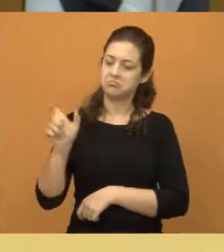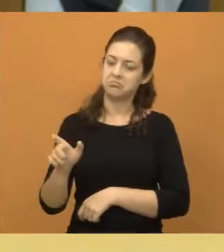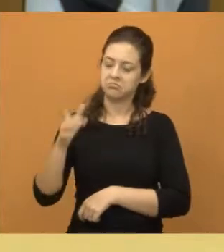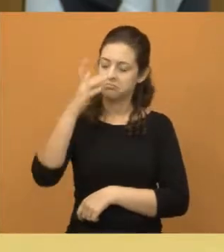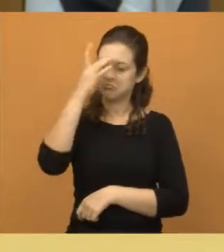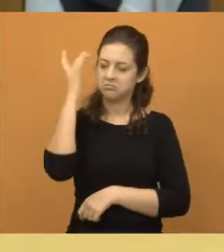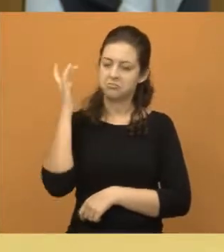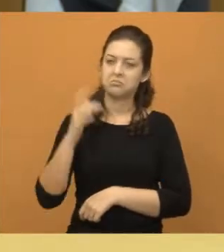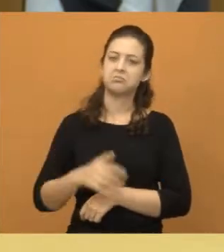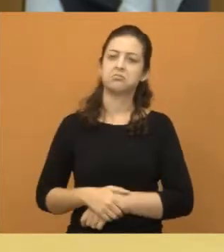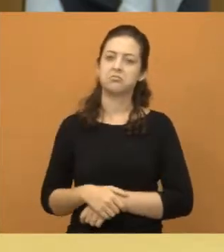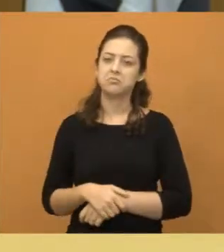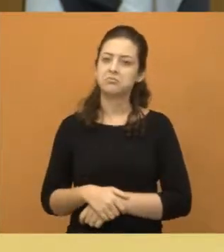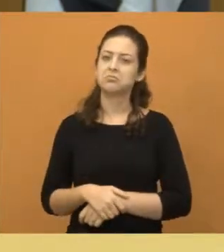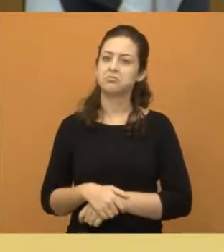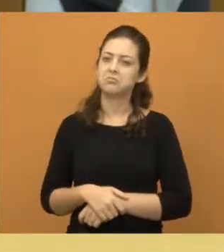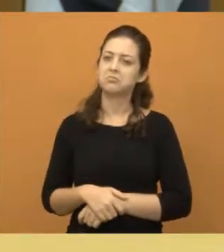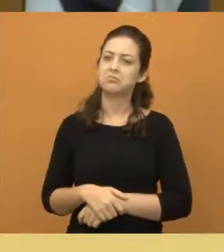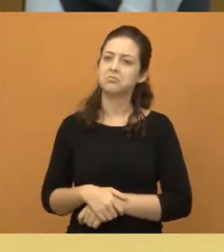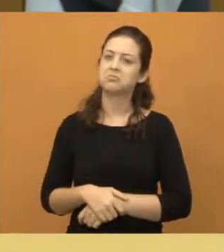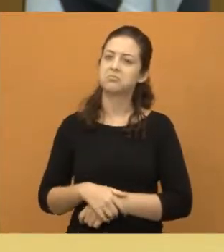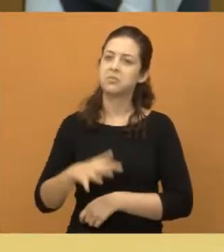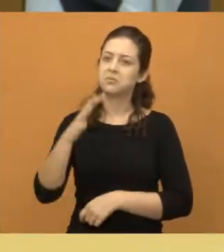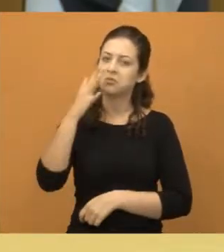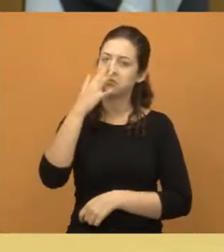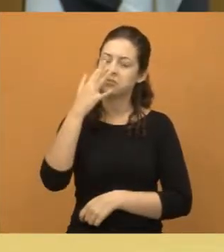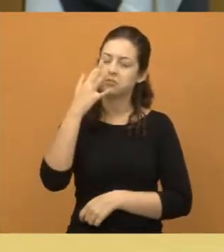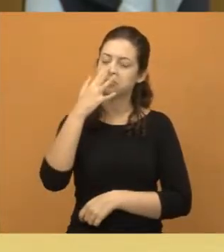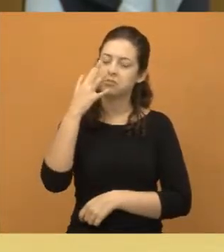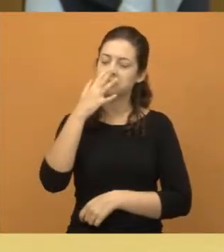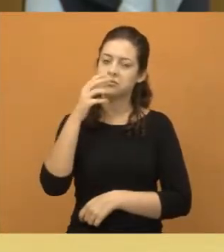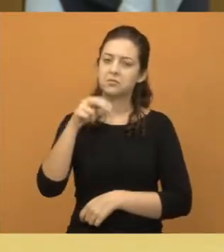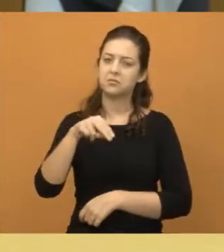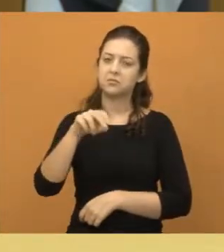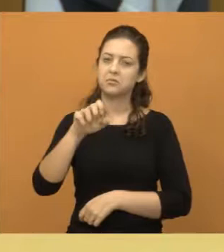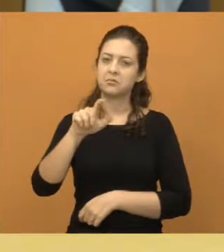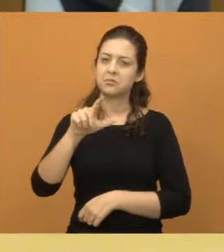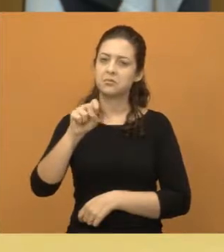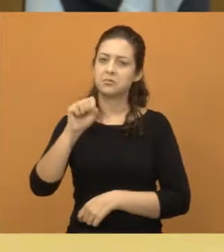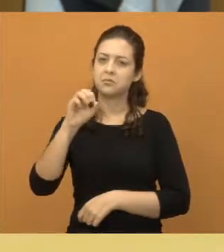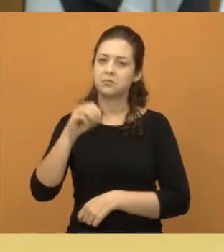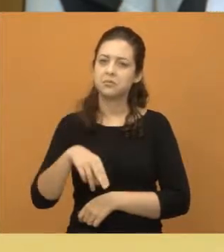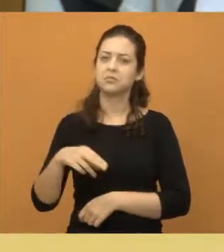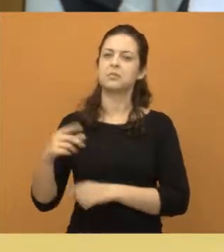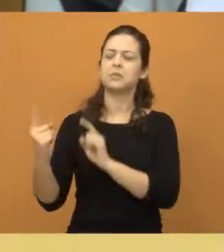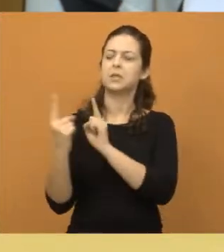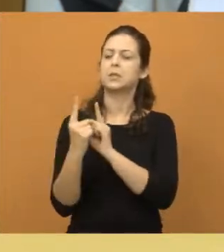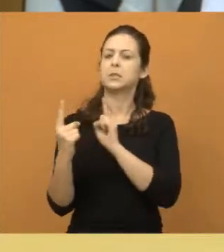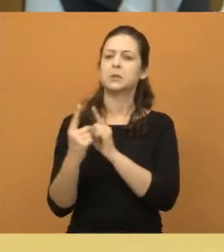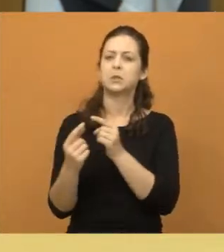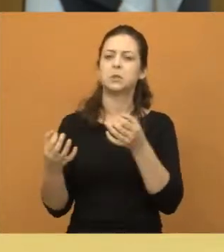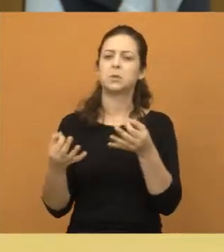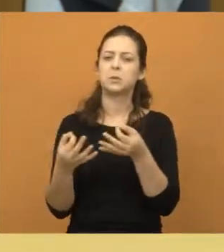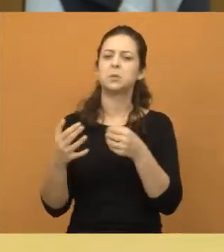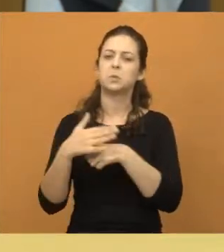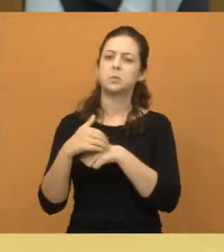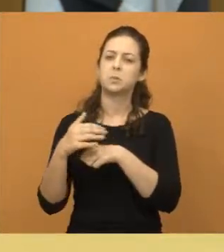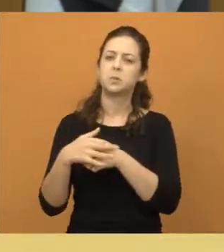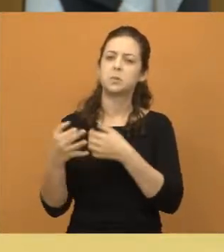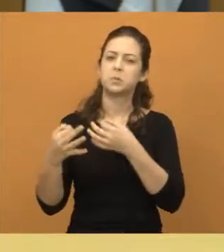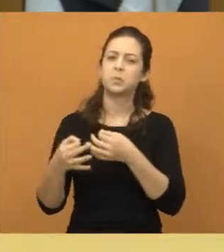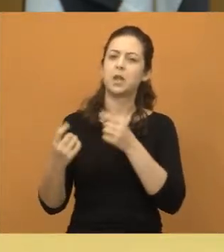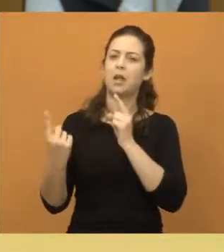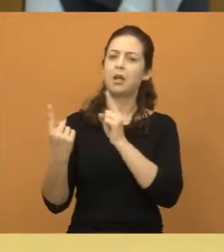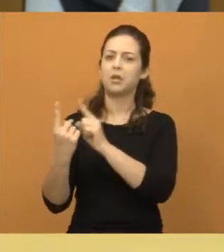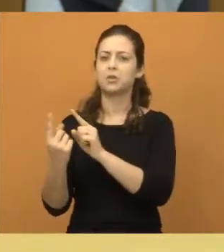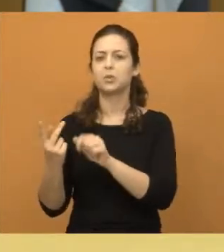que eu tenho muito apreço, o presidente Nelson Priante, que sempre nos atendeu gentilmente quando recorremos